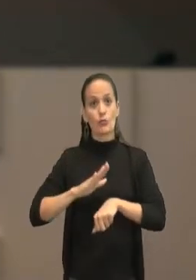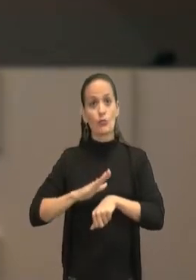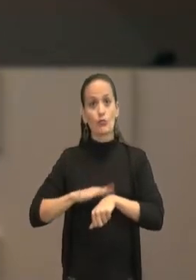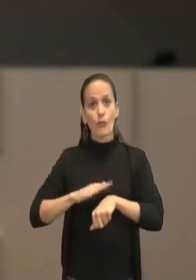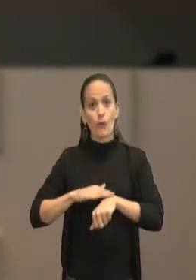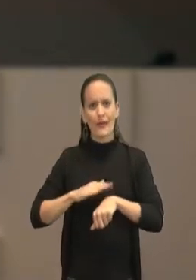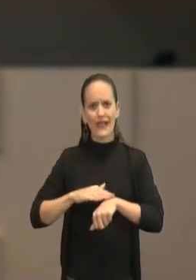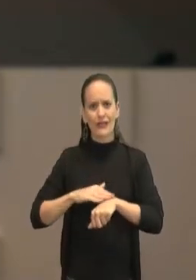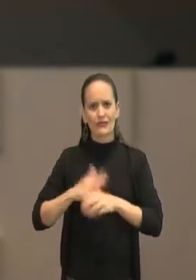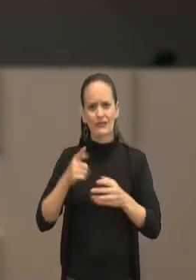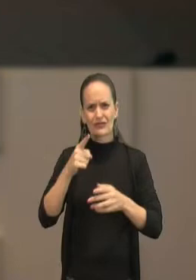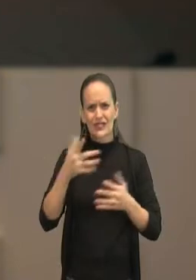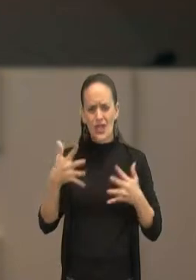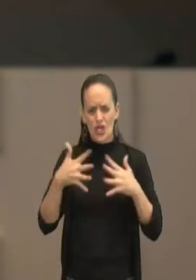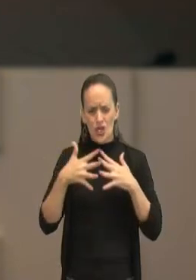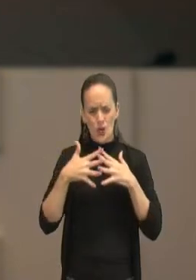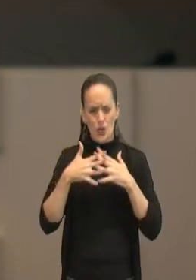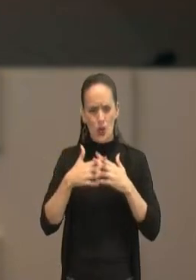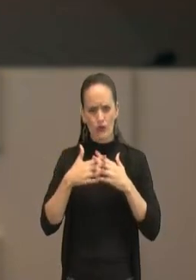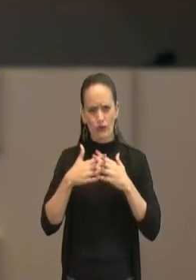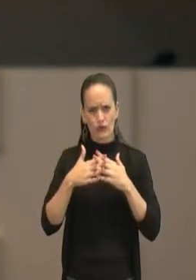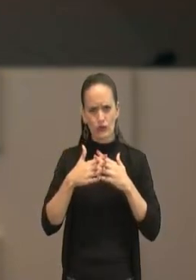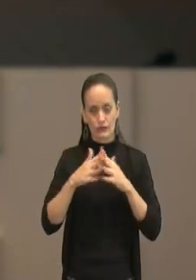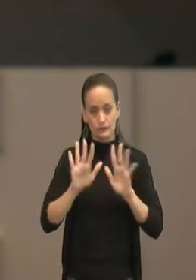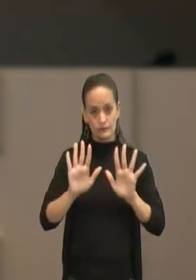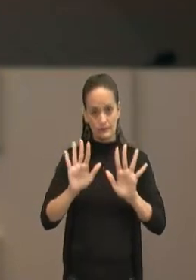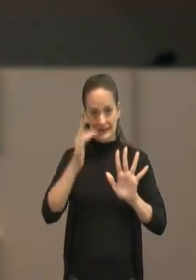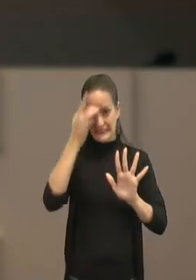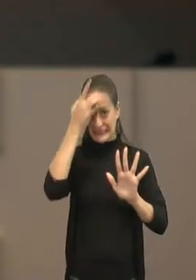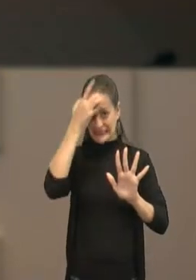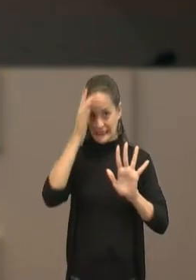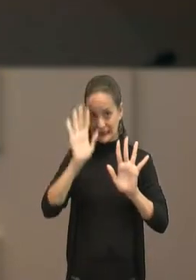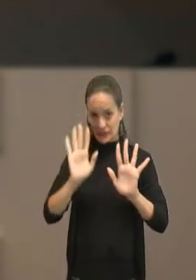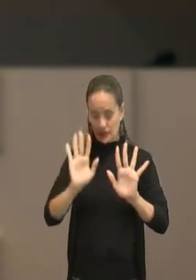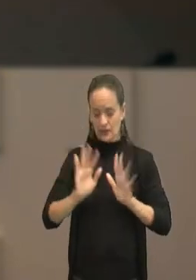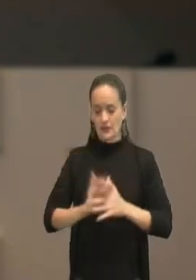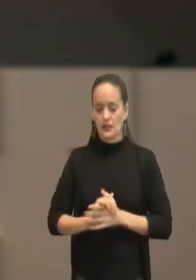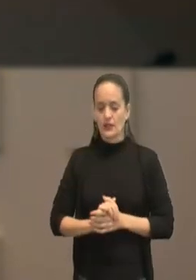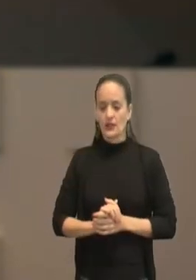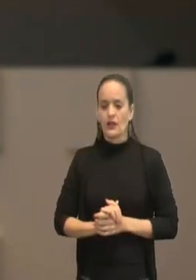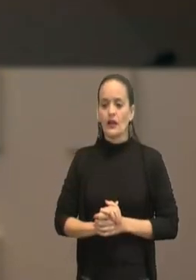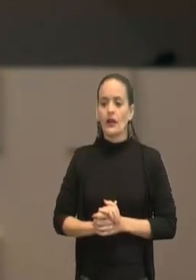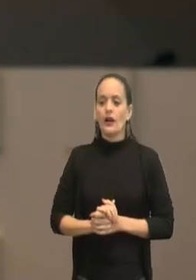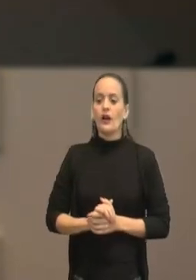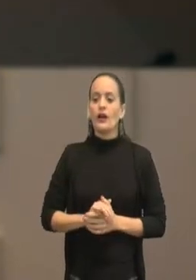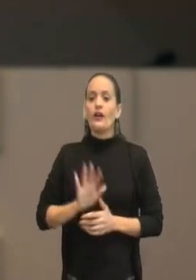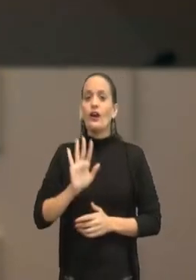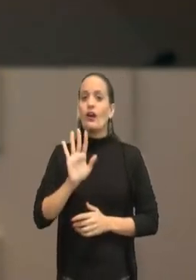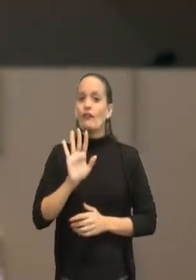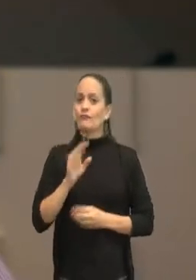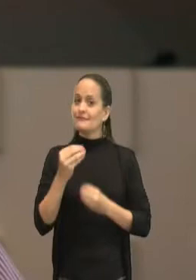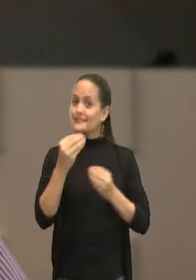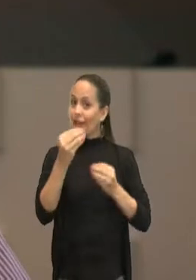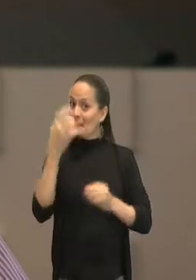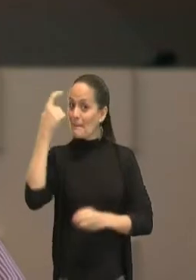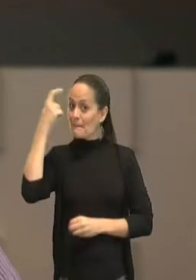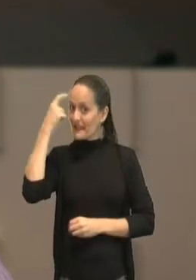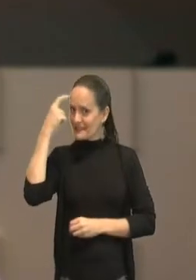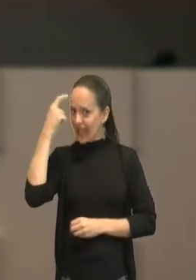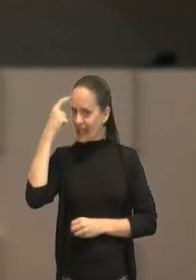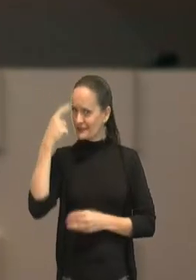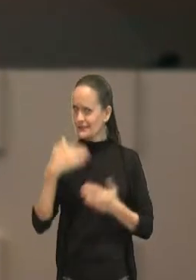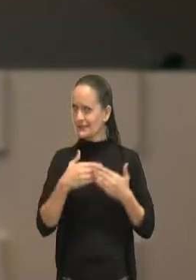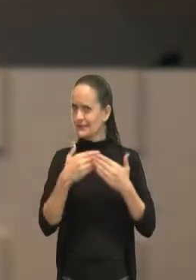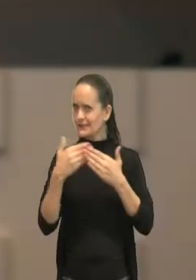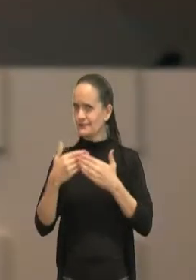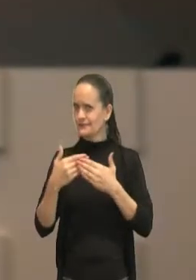fica confuso ou confusa, eu quero dizer para você o seguinte, na verdade, eu quero propor uma reflexão.